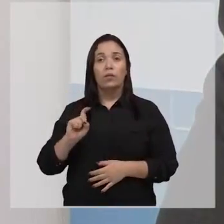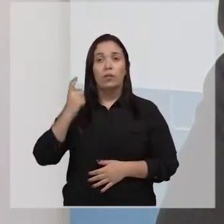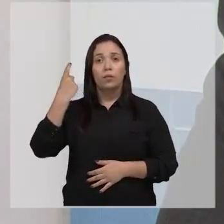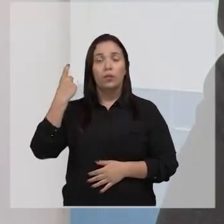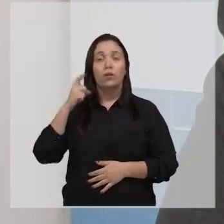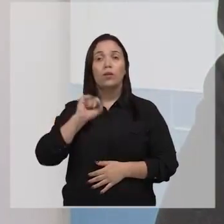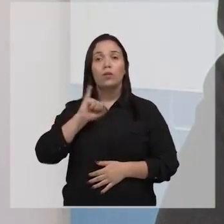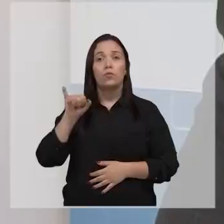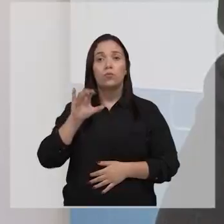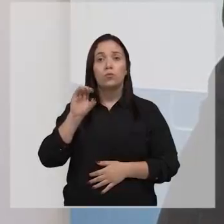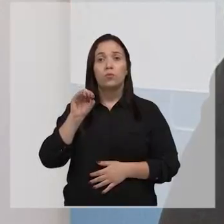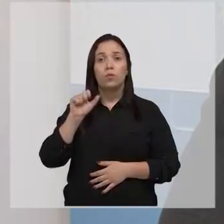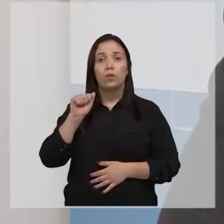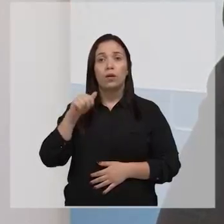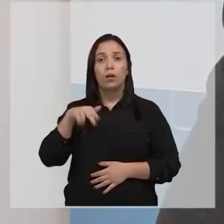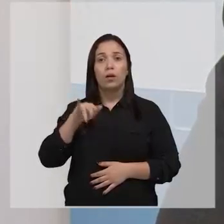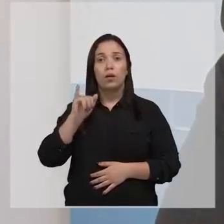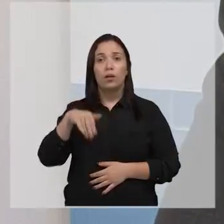Joaquim Barbosa.